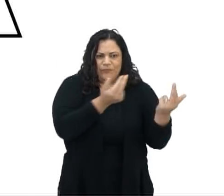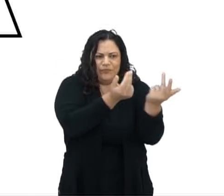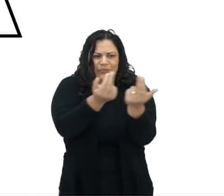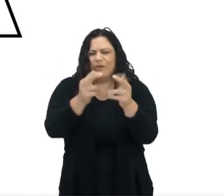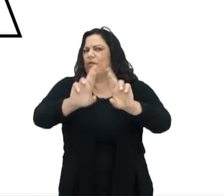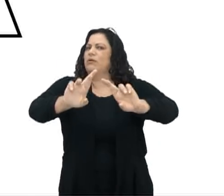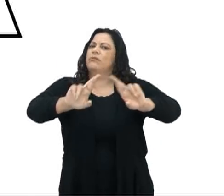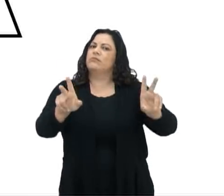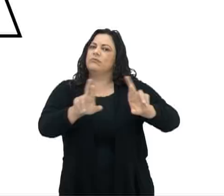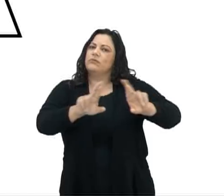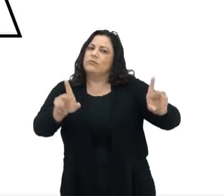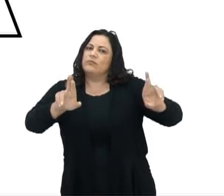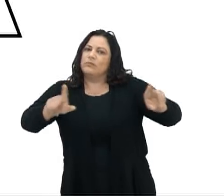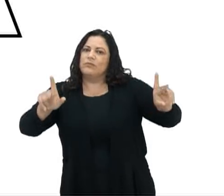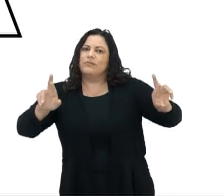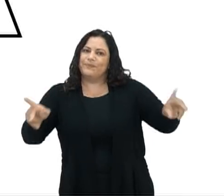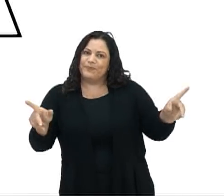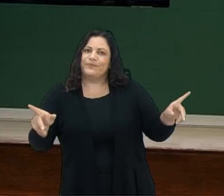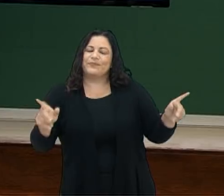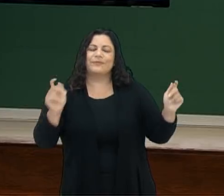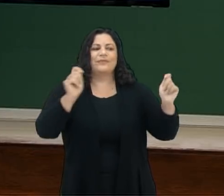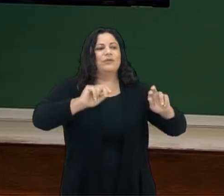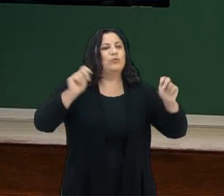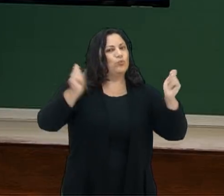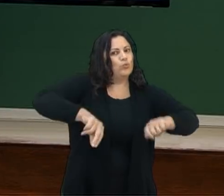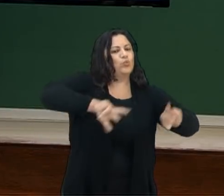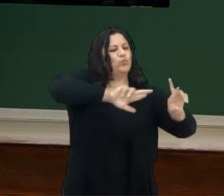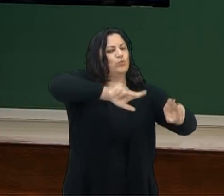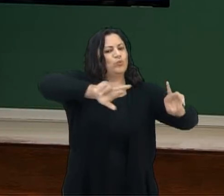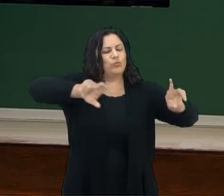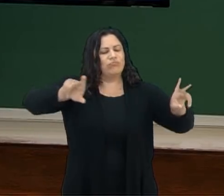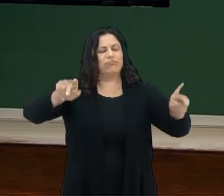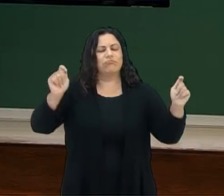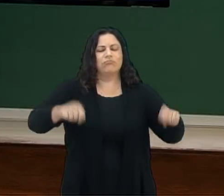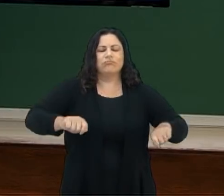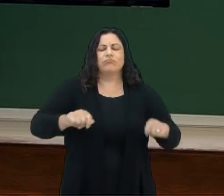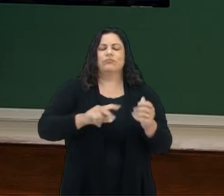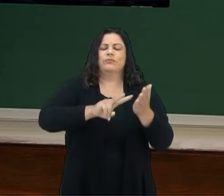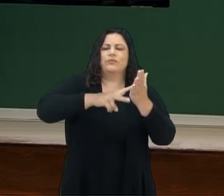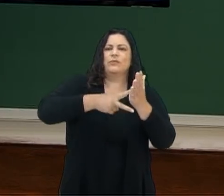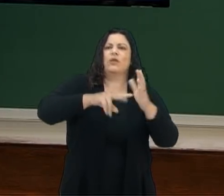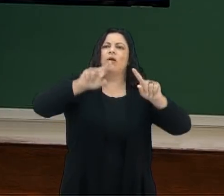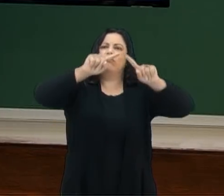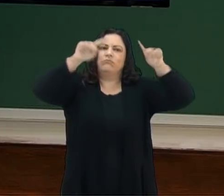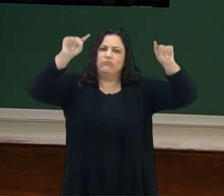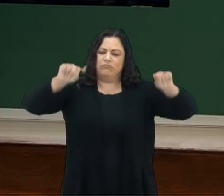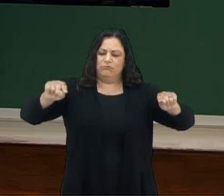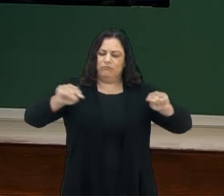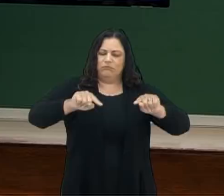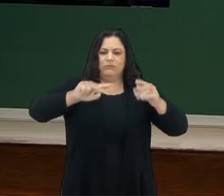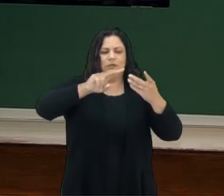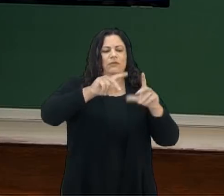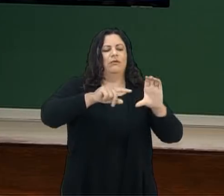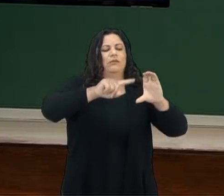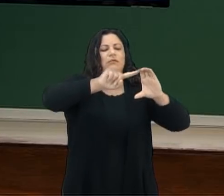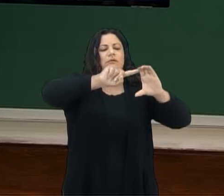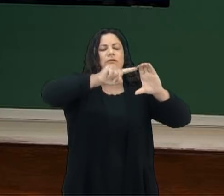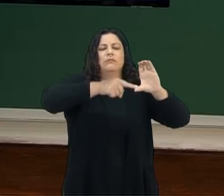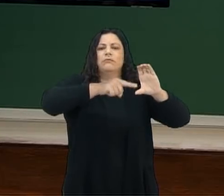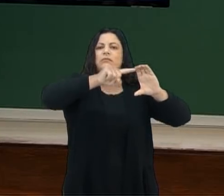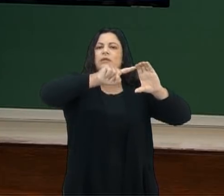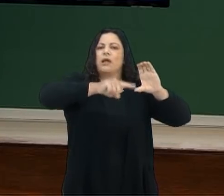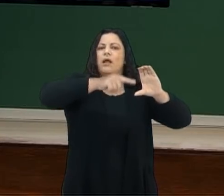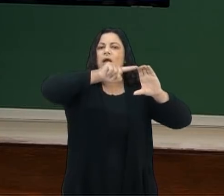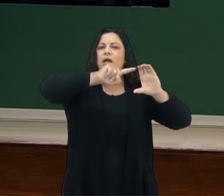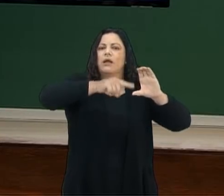iguais, algumas têm lados iguais, outras têm lados diferentes, umas têm ângulos iguais, outras têm ângulos diferentes. É isso que difere um